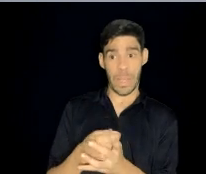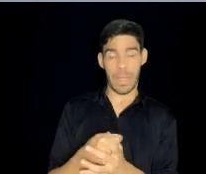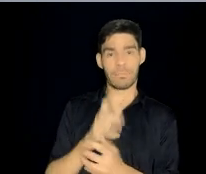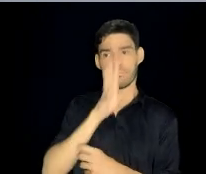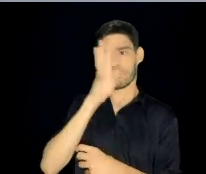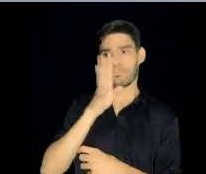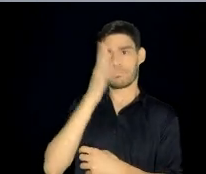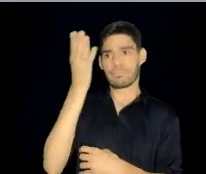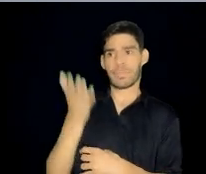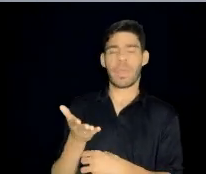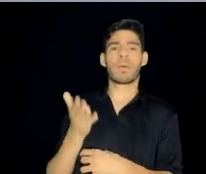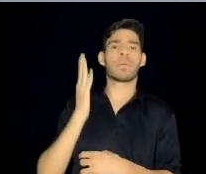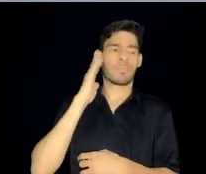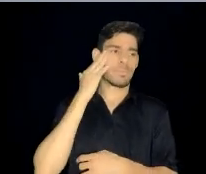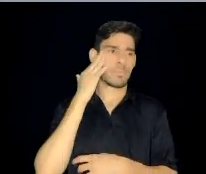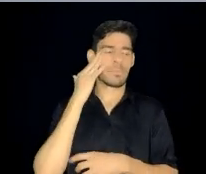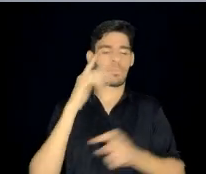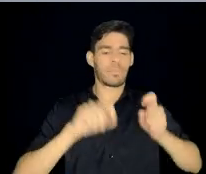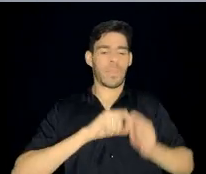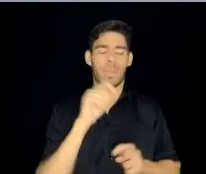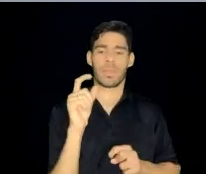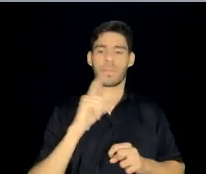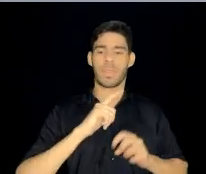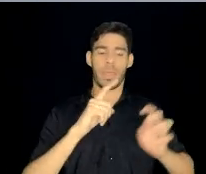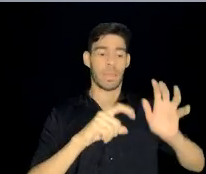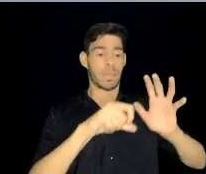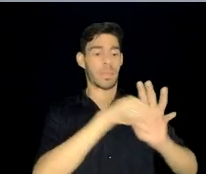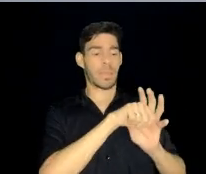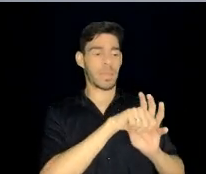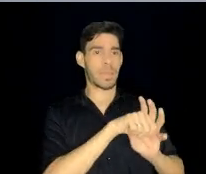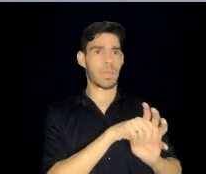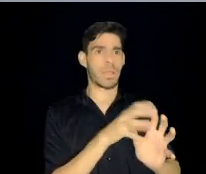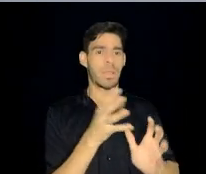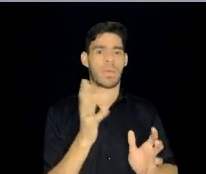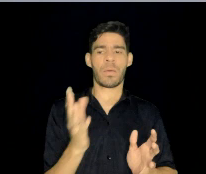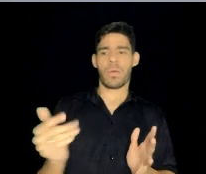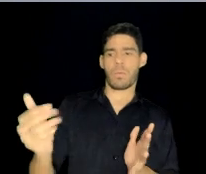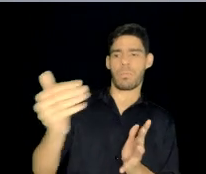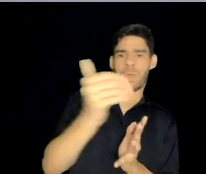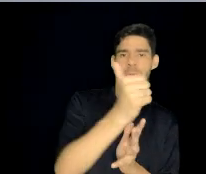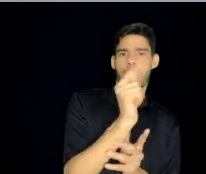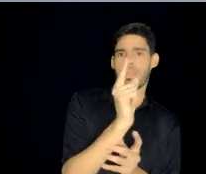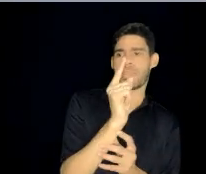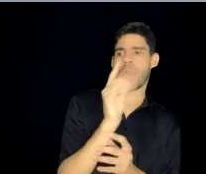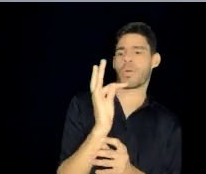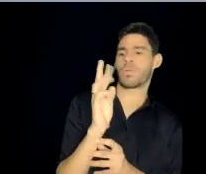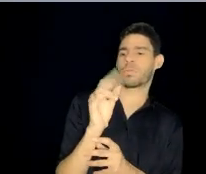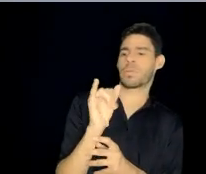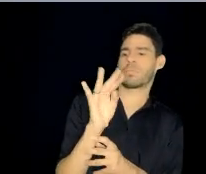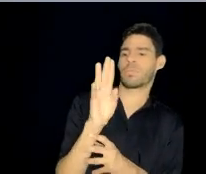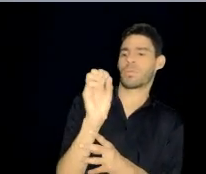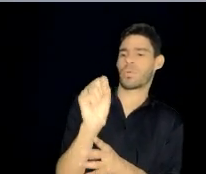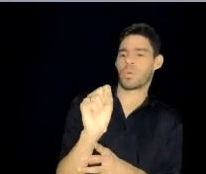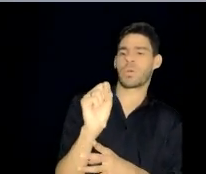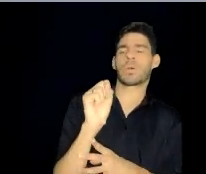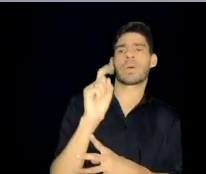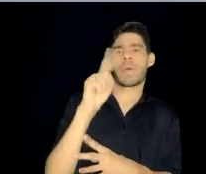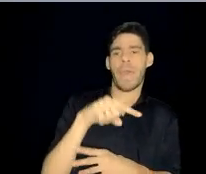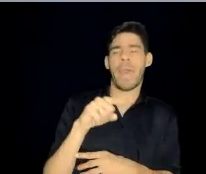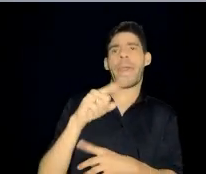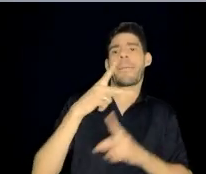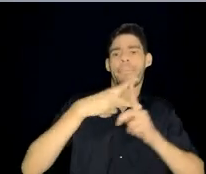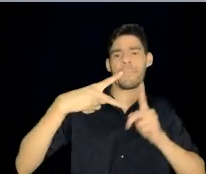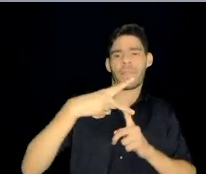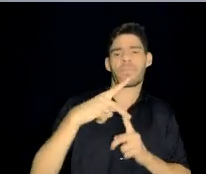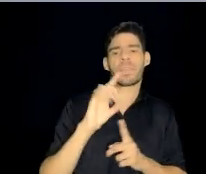essa obrigação para a acusação, que se entender que há crime no não recolhimento de tributos, e aqui não é só